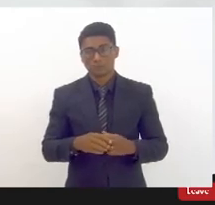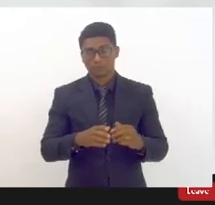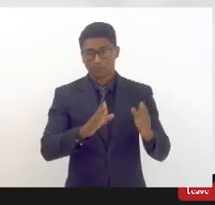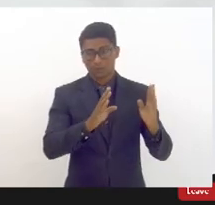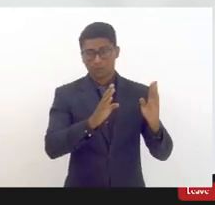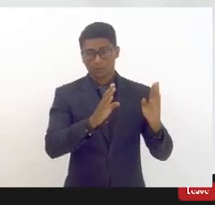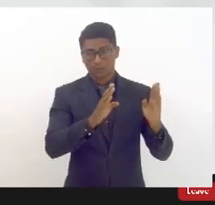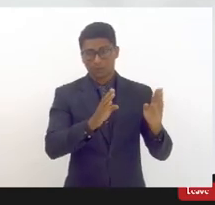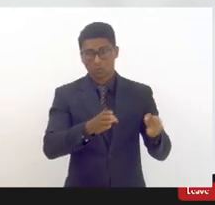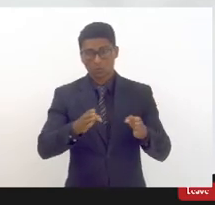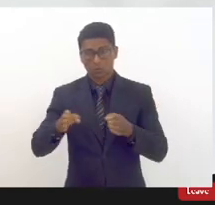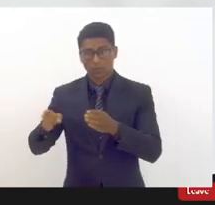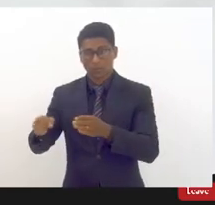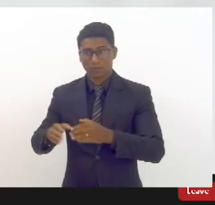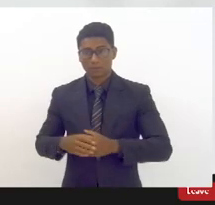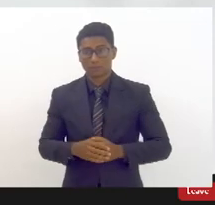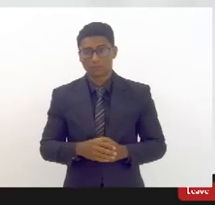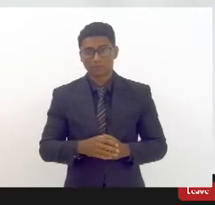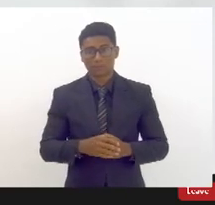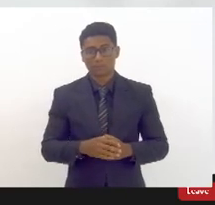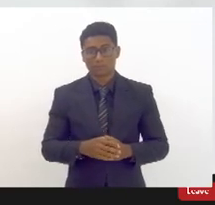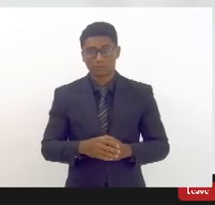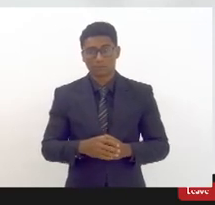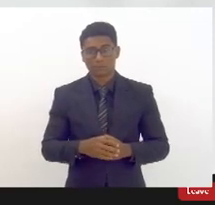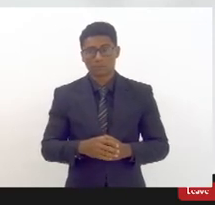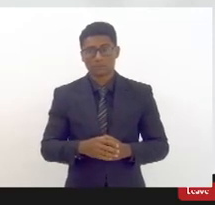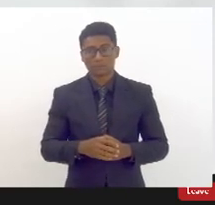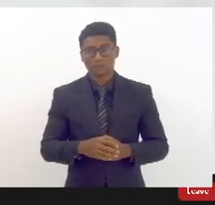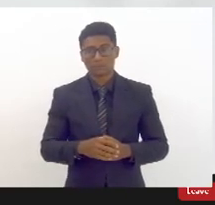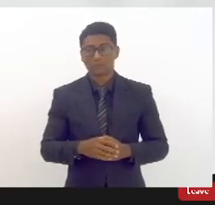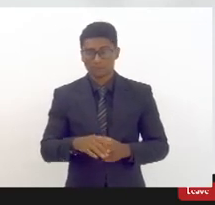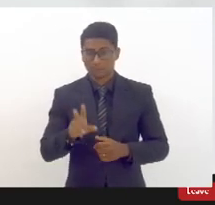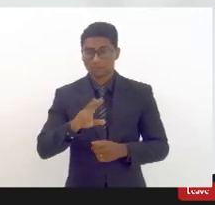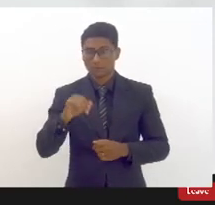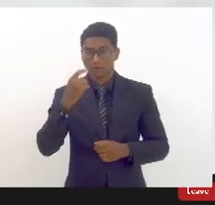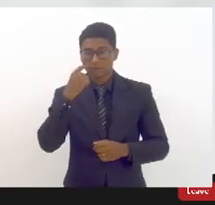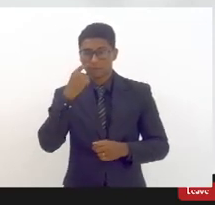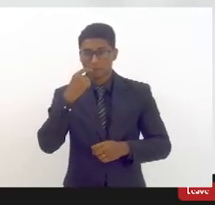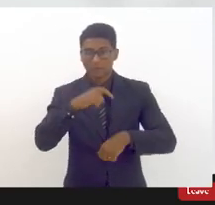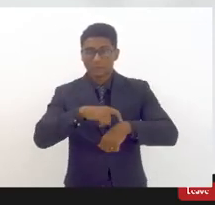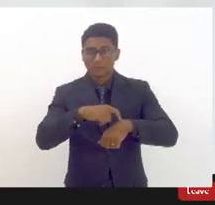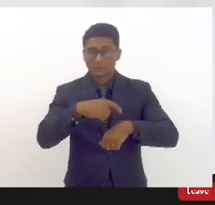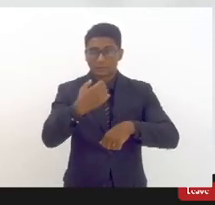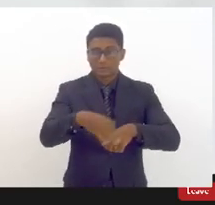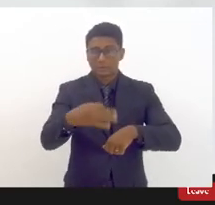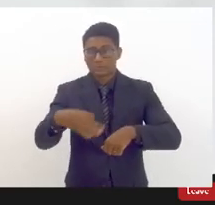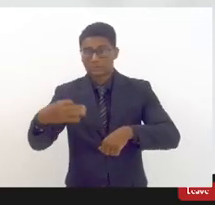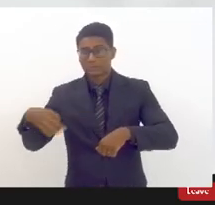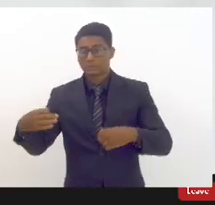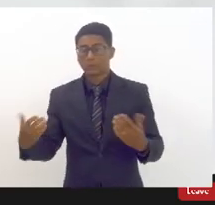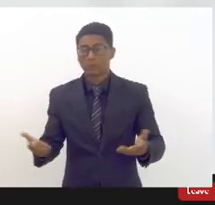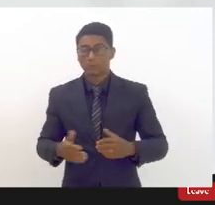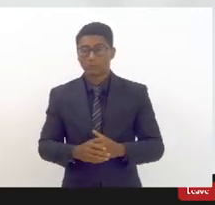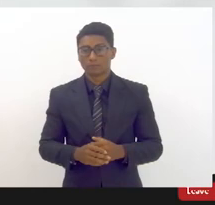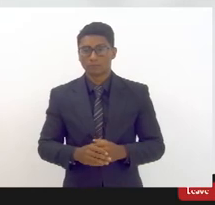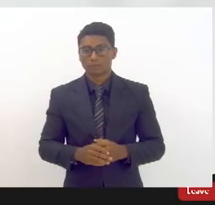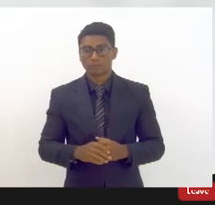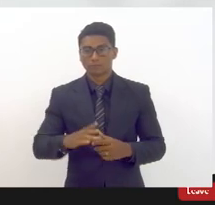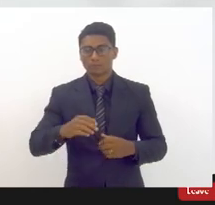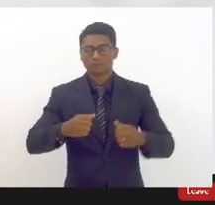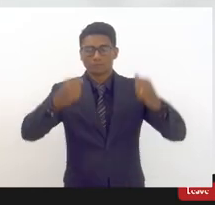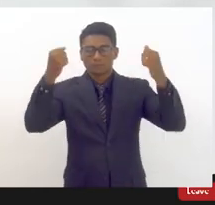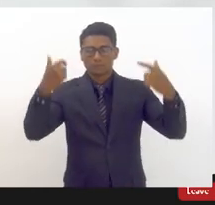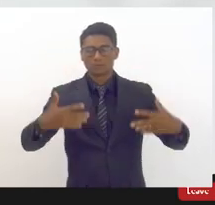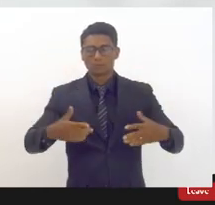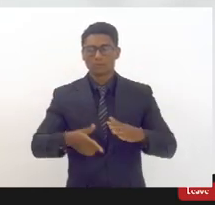o cronograma enquanto cada fase a gente vai conseguir cumprir. E aí, só para esclarecer um ponto que foi comentado antes,